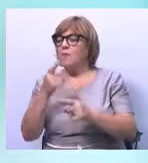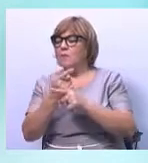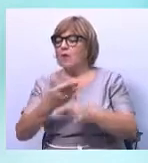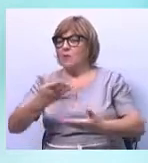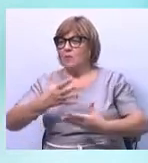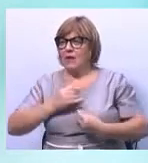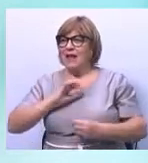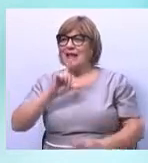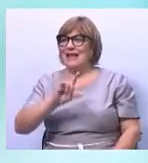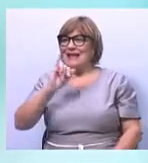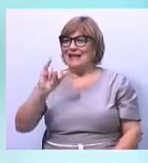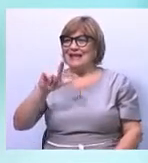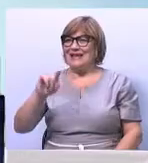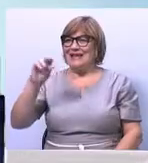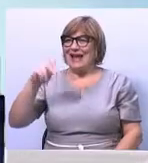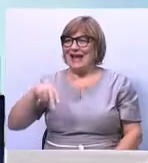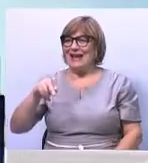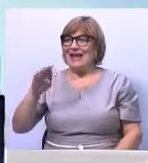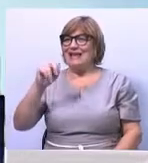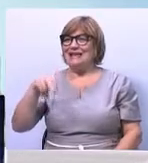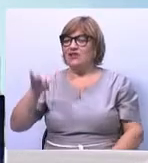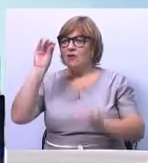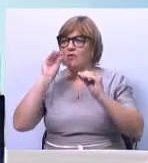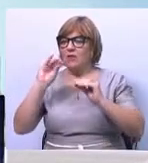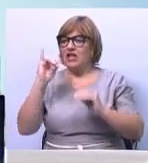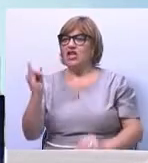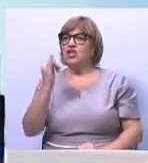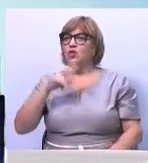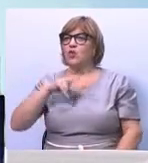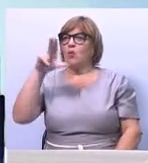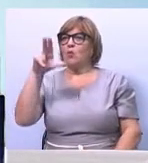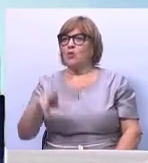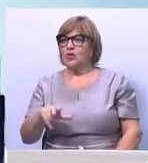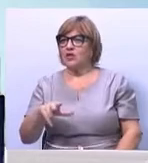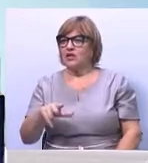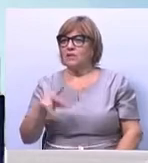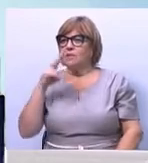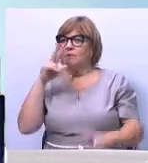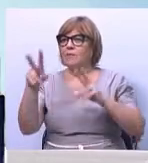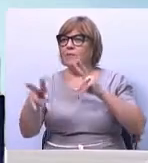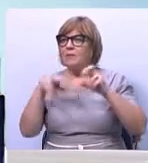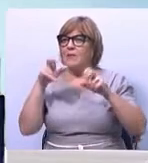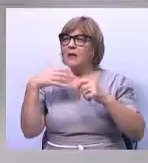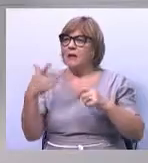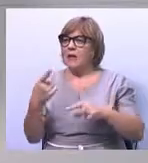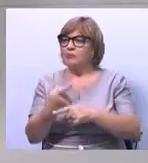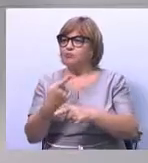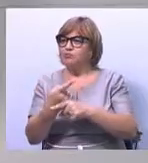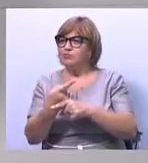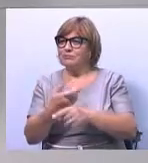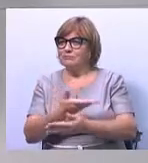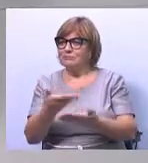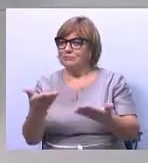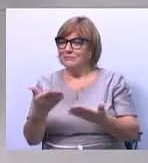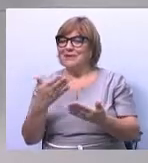de ter connosco Liliana Santos, é fundadora e formadora do Instituto Português de Aromaterapia. Bem-vinda, Liliana, obrigada por estar aqui connosco,